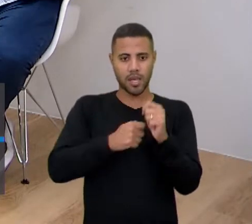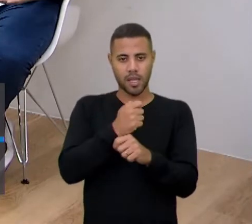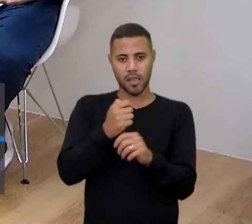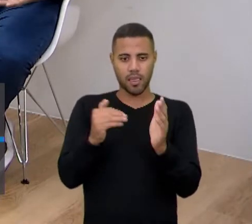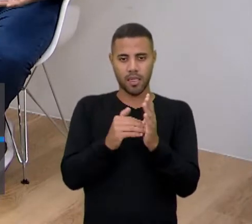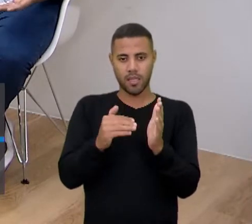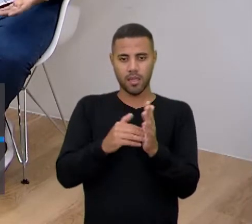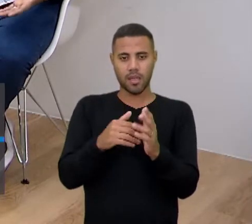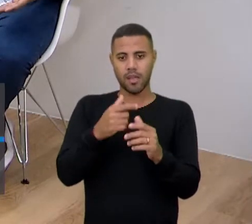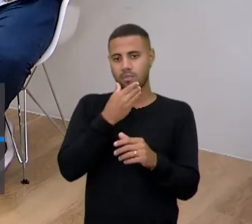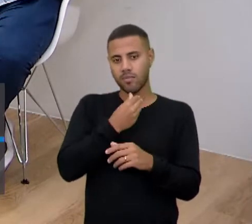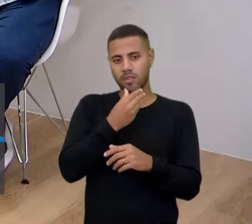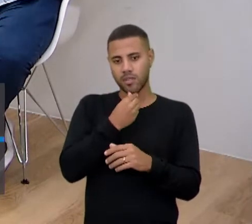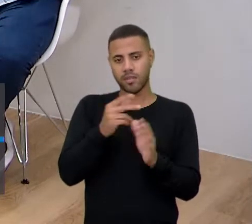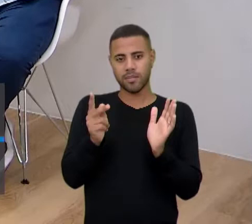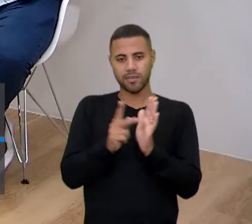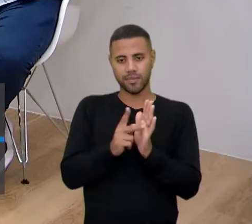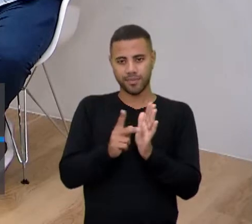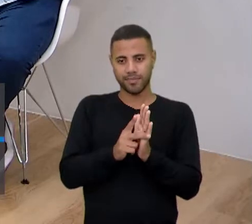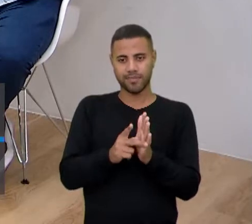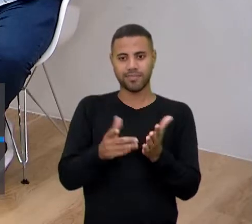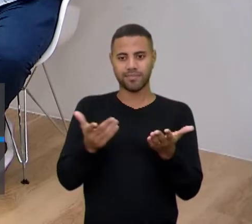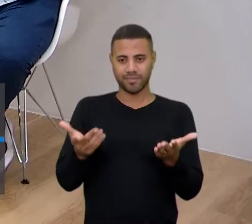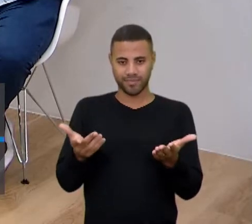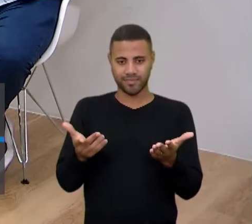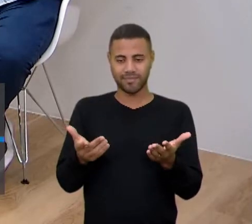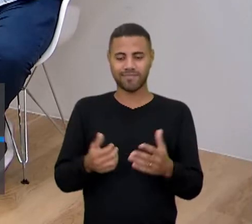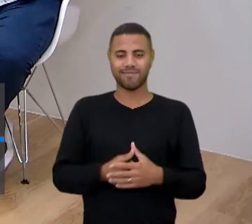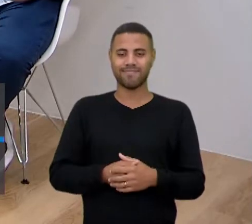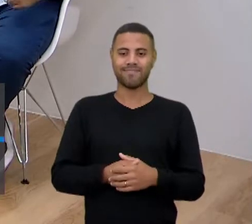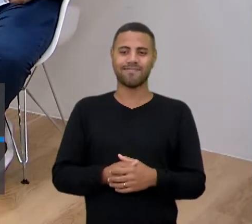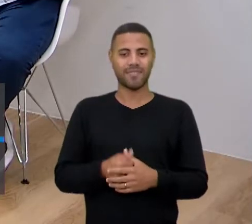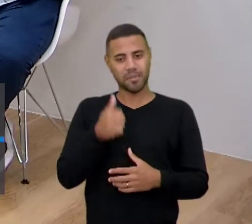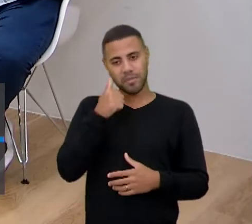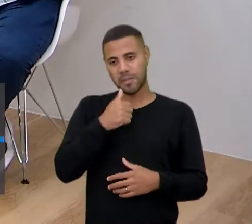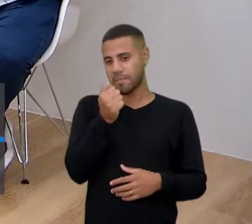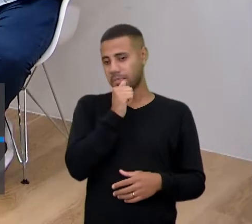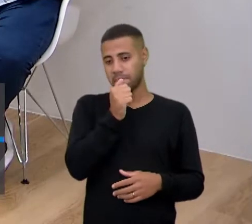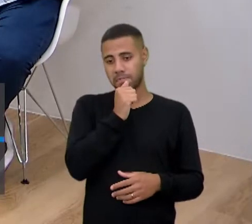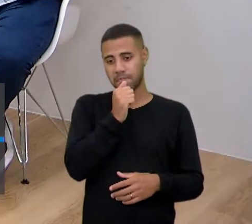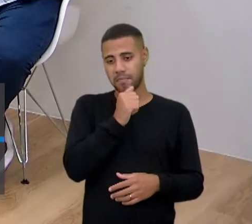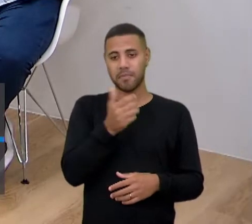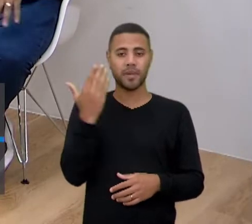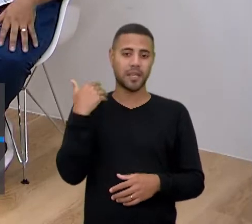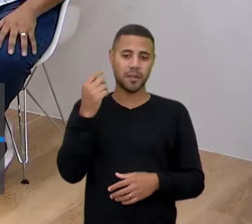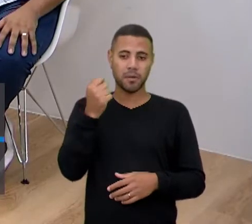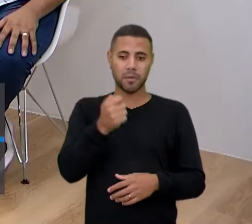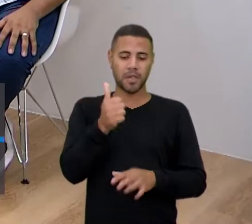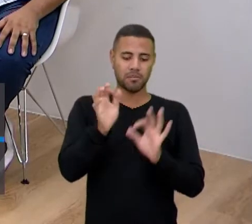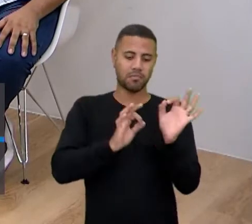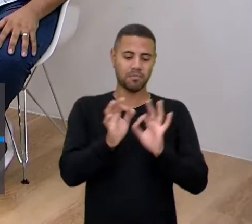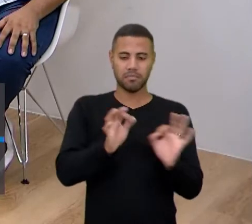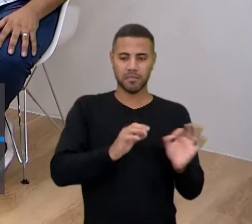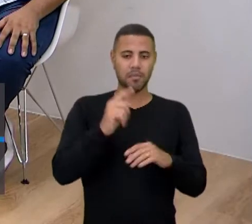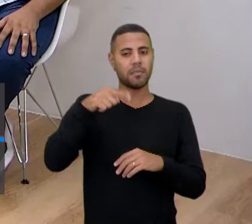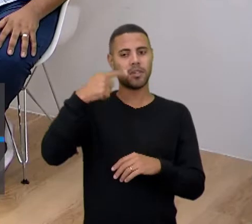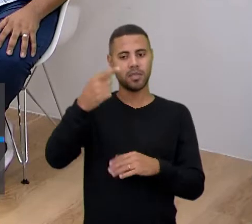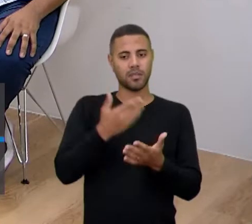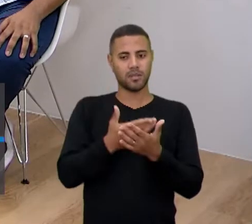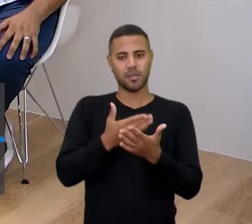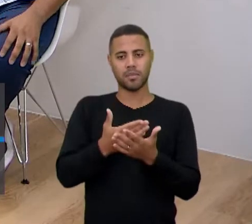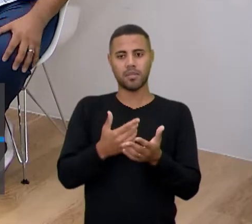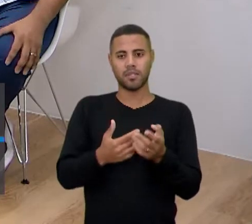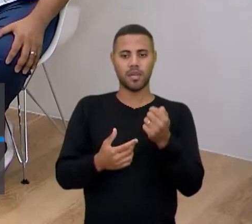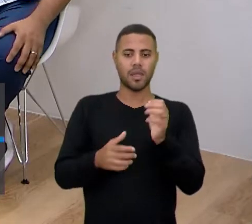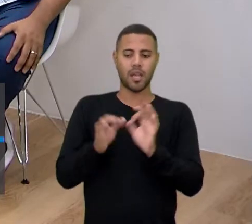Mundo masculina, né? A masculina, exatamente, falar isso, a masculina, porque a feminina ocorreu, teve até, a gente vai falar sobre isso em algumas aulas, teve uma notoriedade,